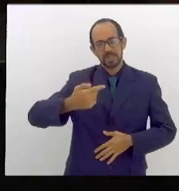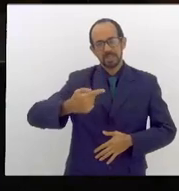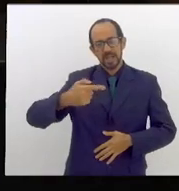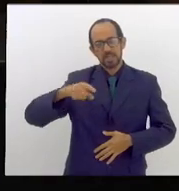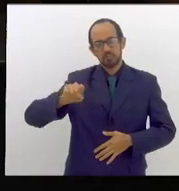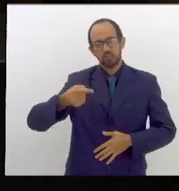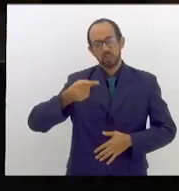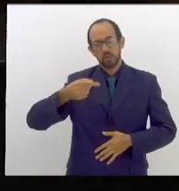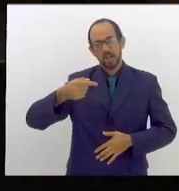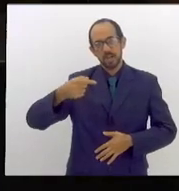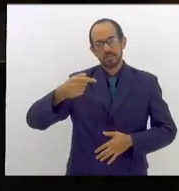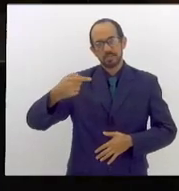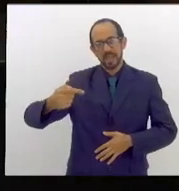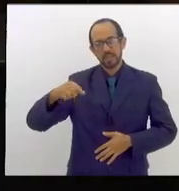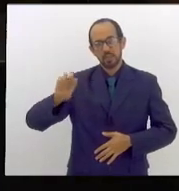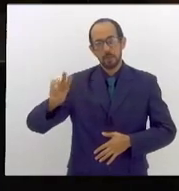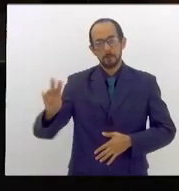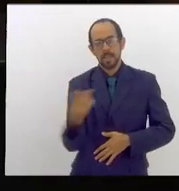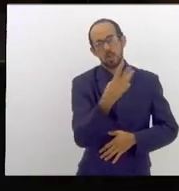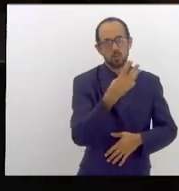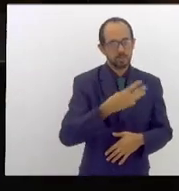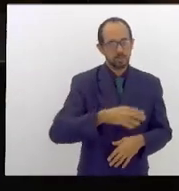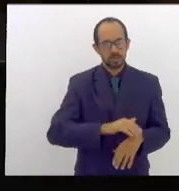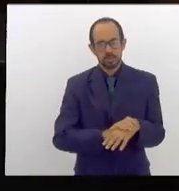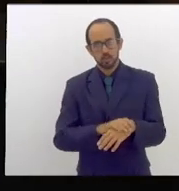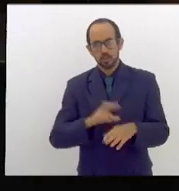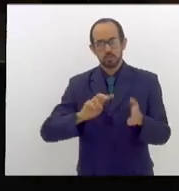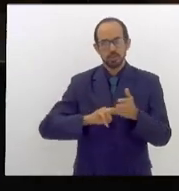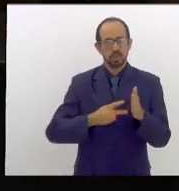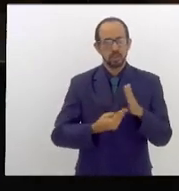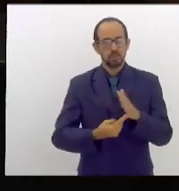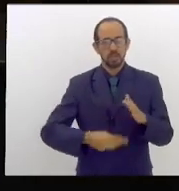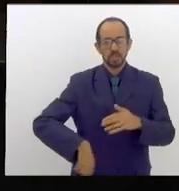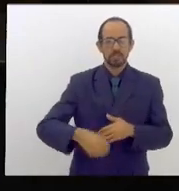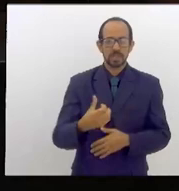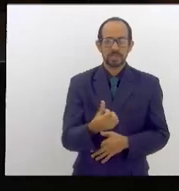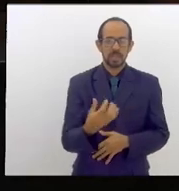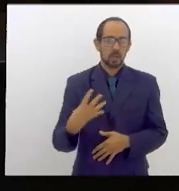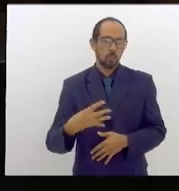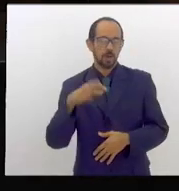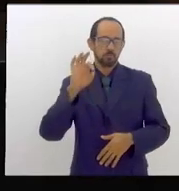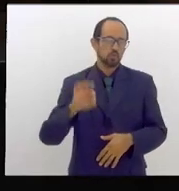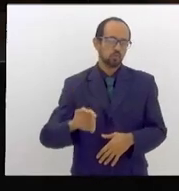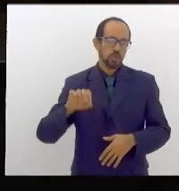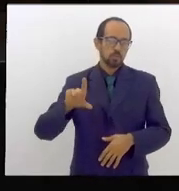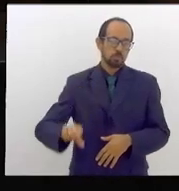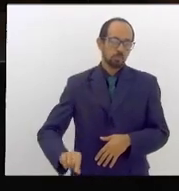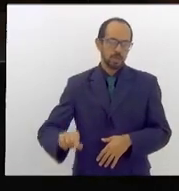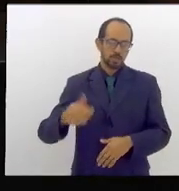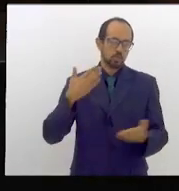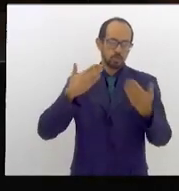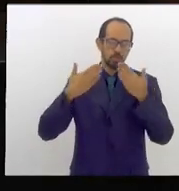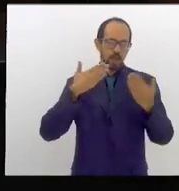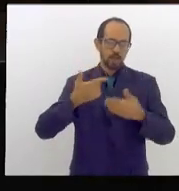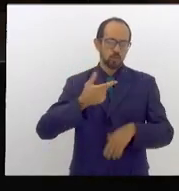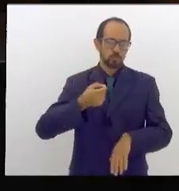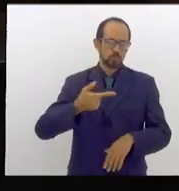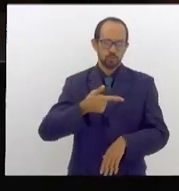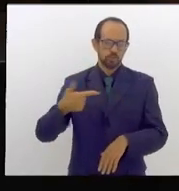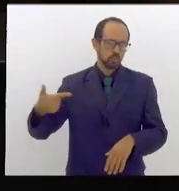isso representa uma redução e 64% comparado ao orçamento de 2022